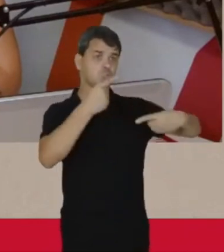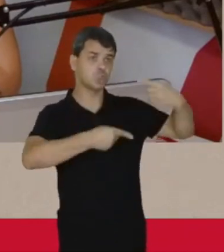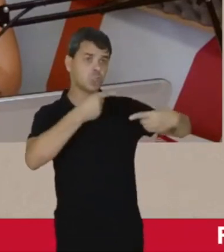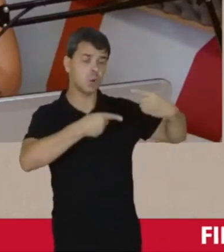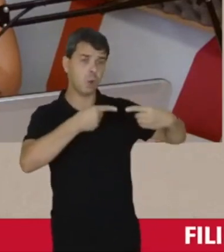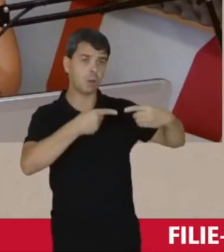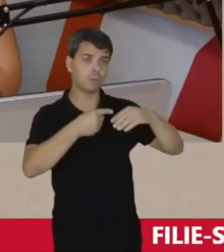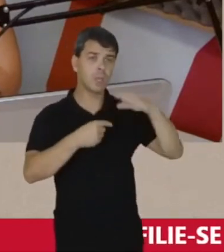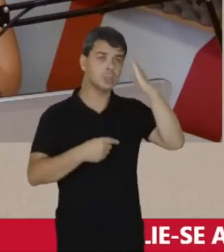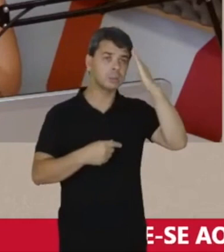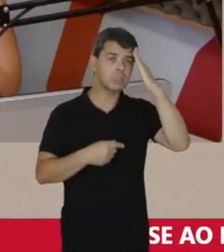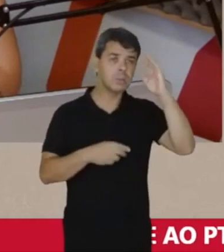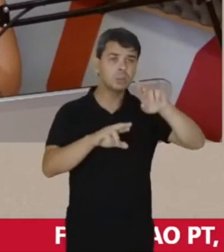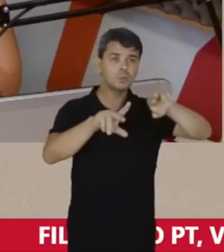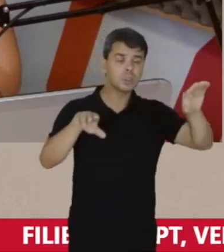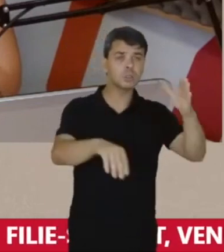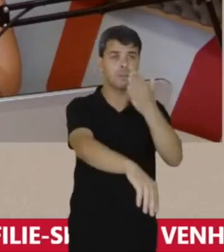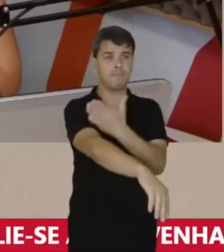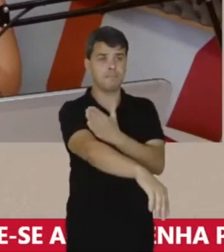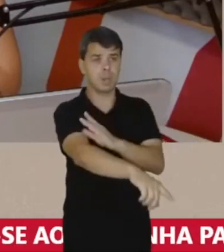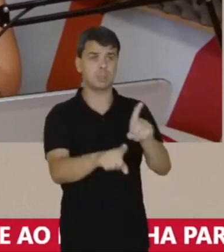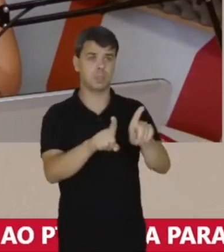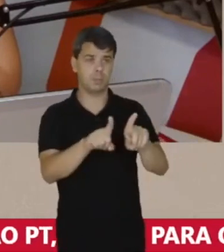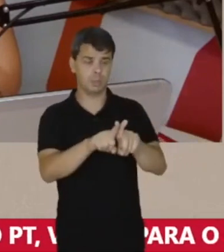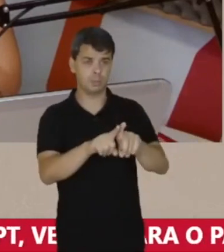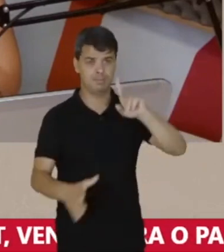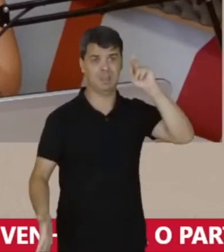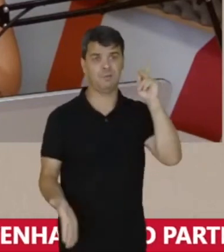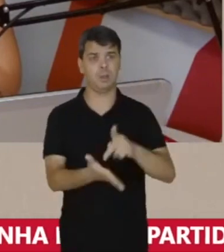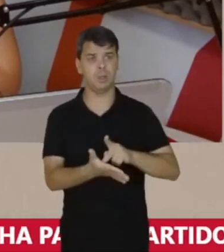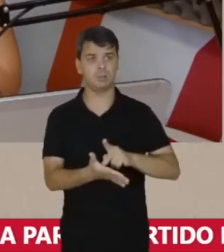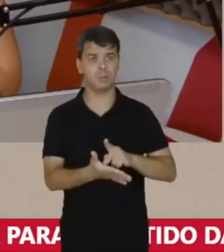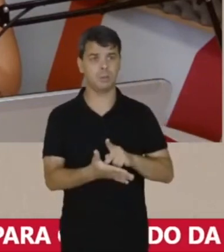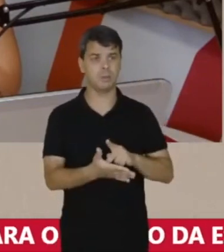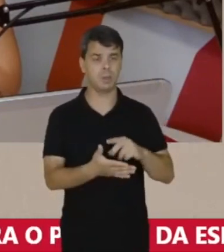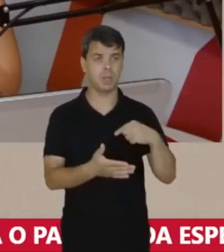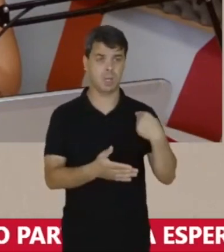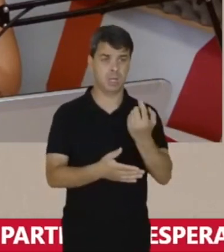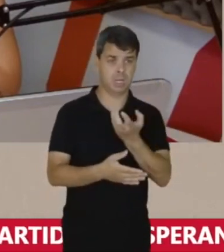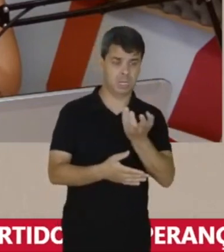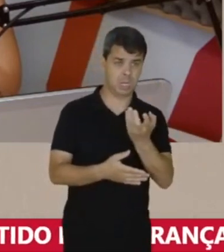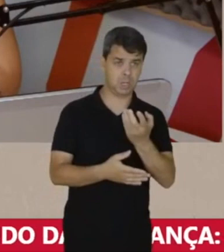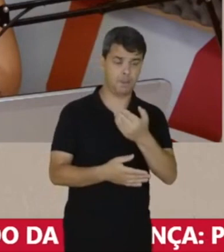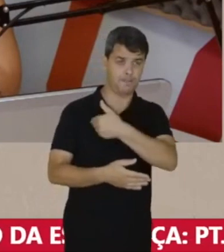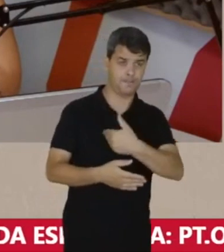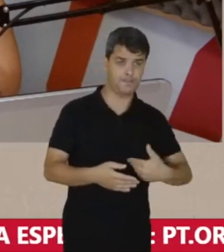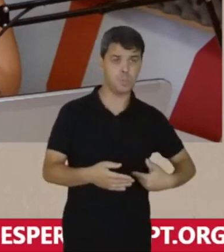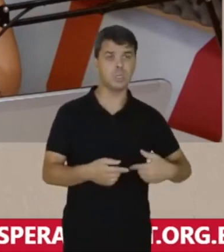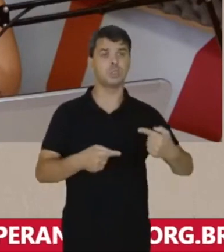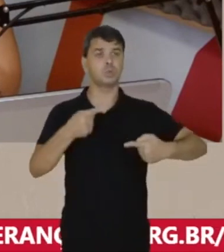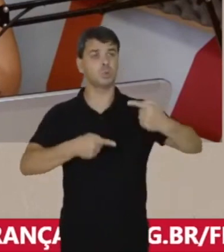nossos saberes, com as nossas práticas, né? Na verdade, a gente quer incidir sobre a política pública para